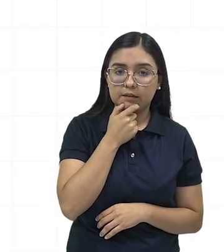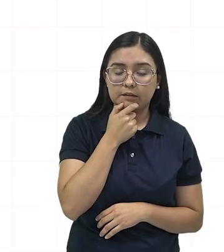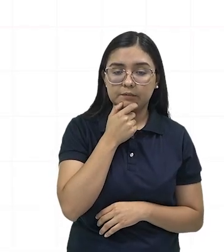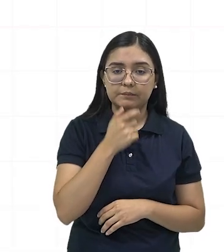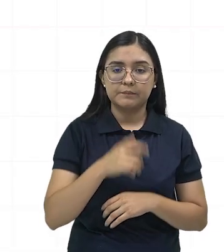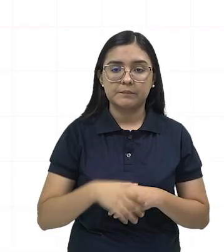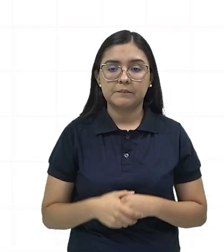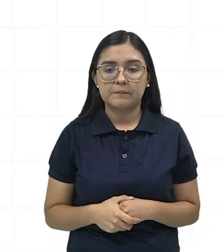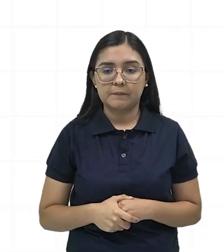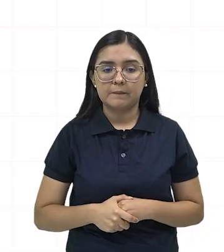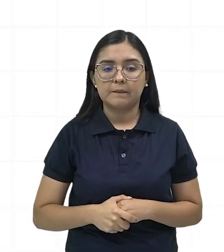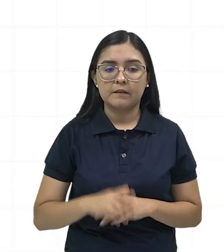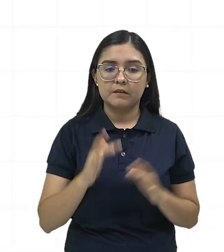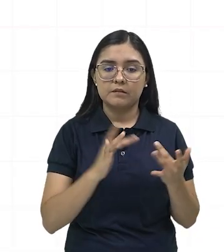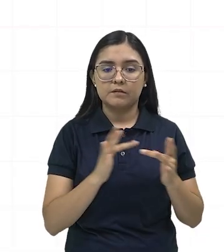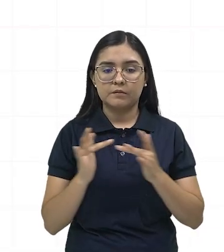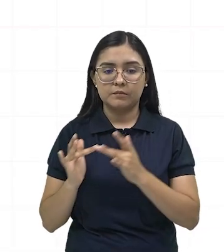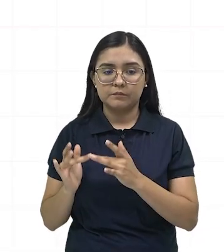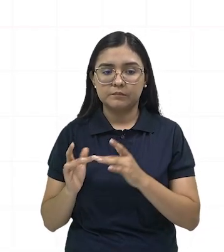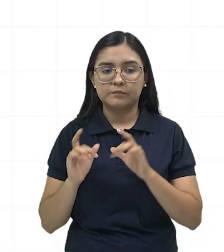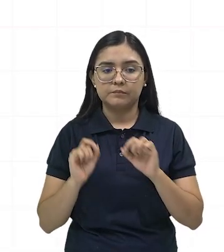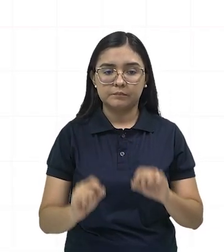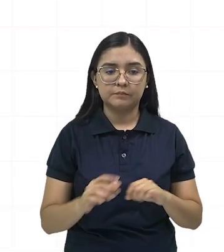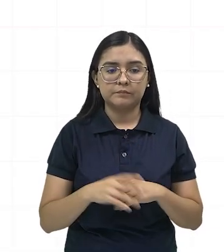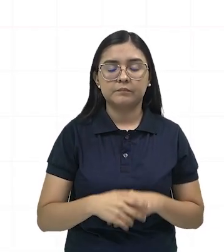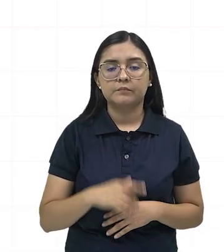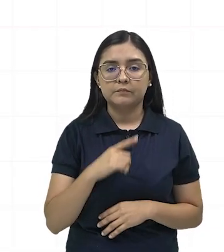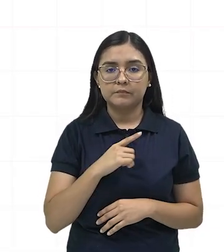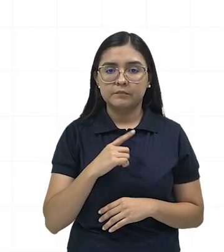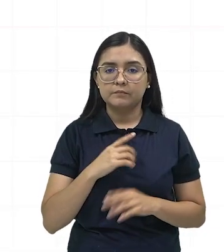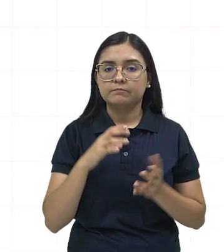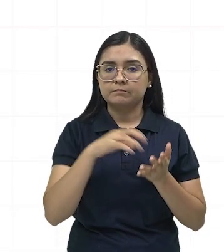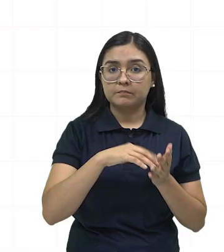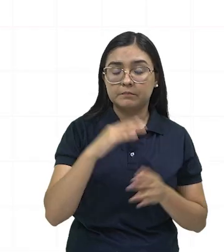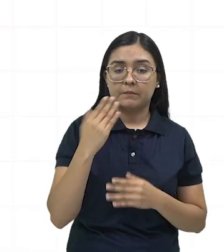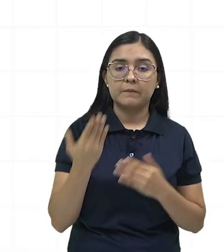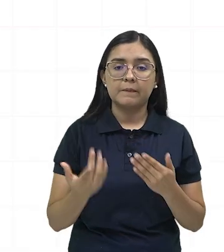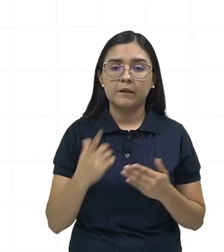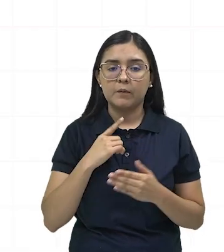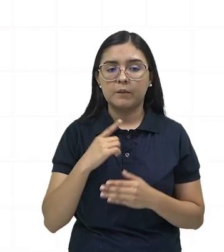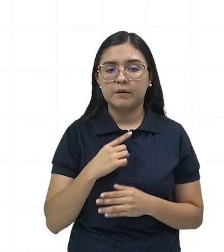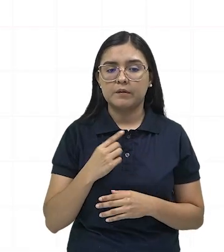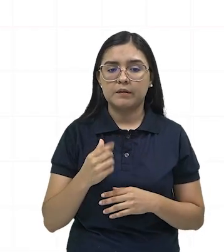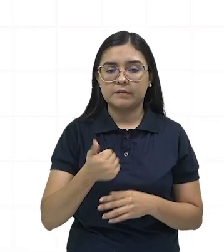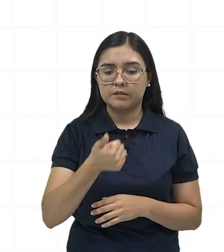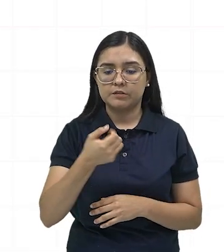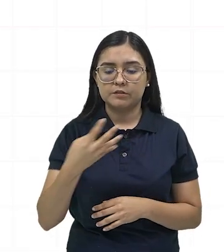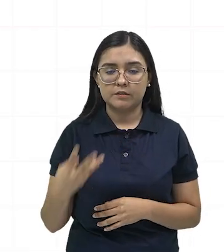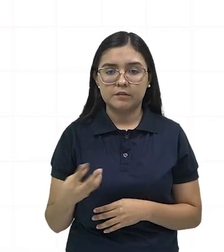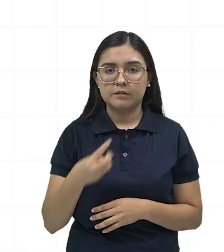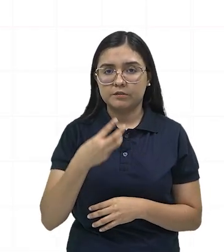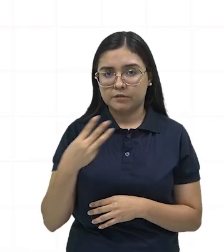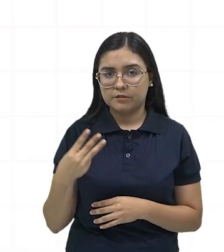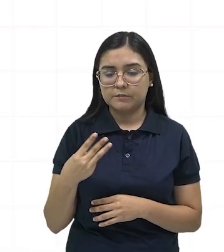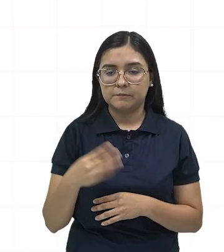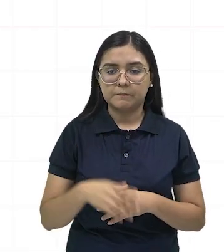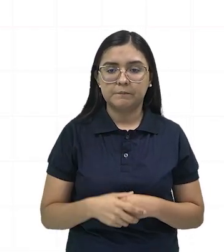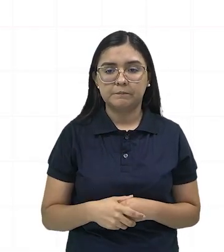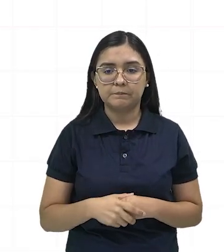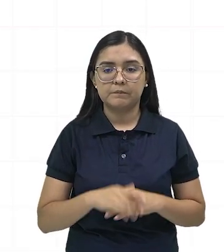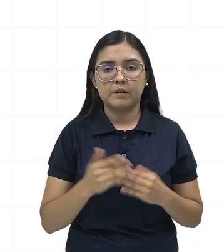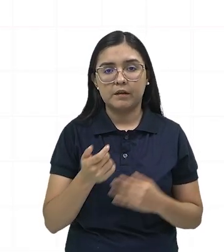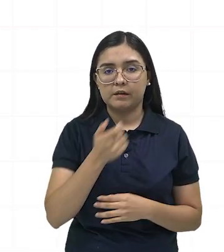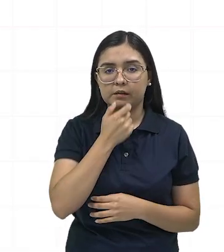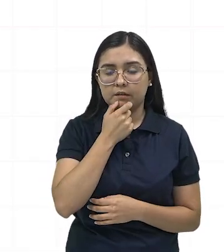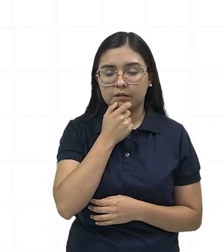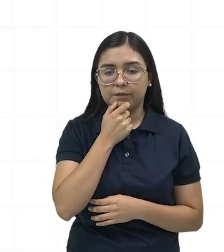nesse contexto será a sua metrópole. Então, as 13 colônias eram, né, colônias da metrópole